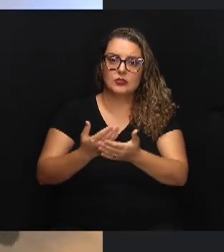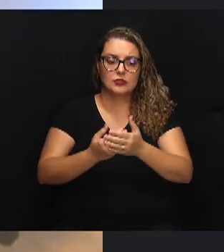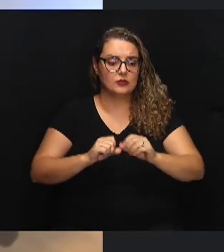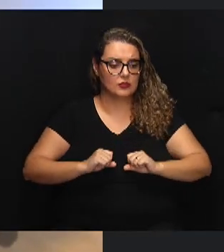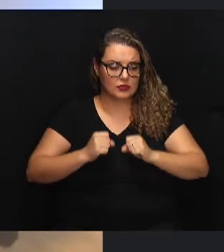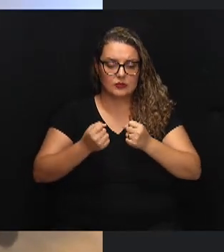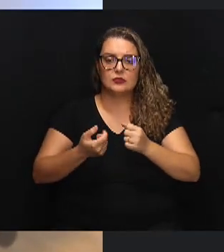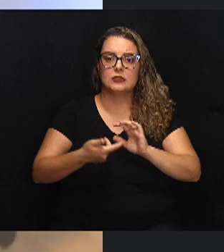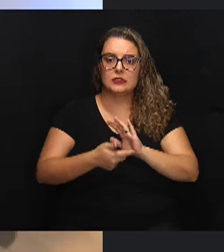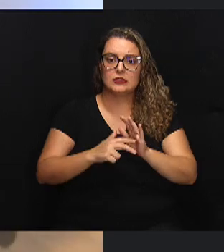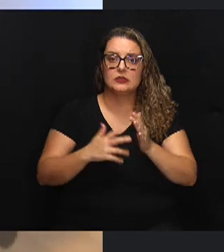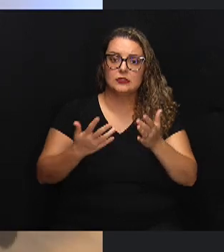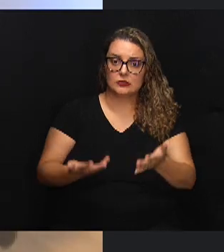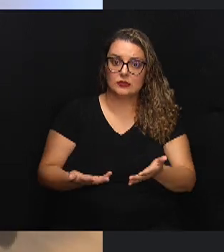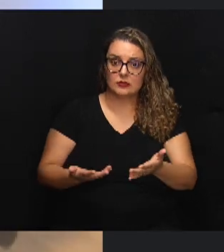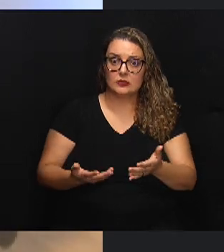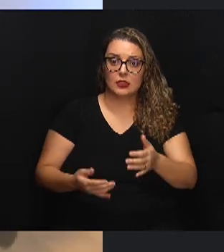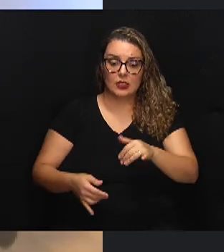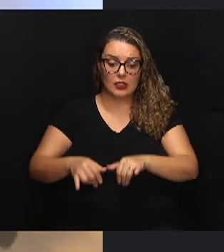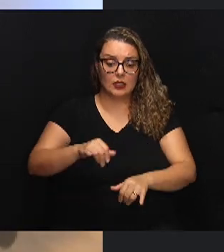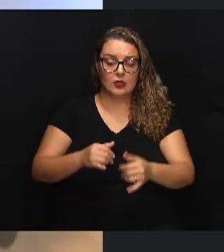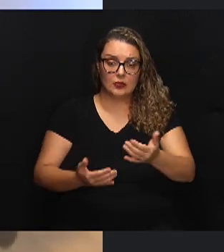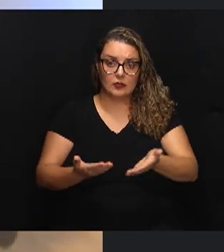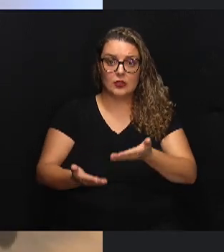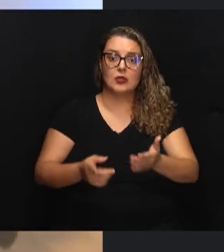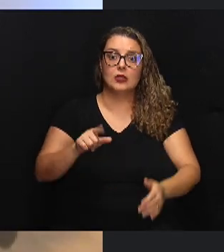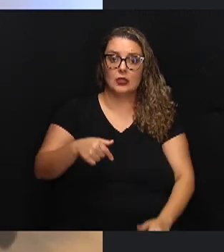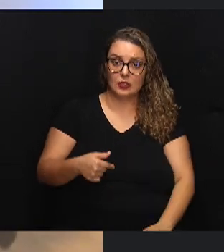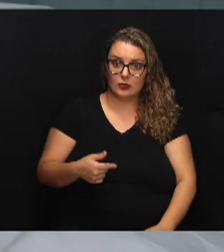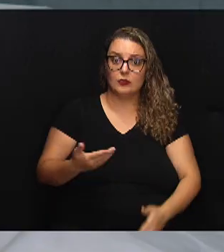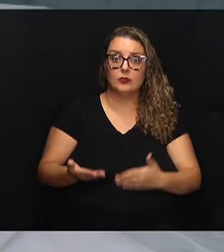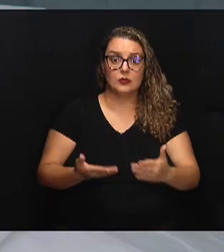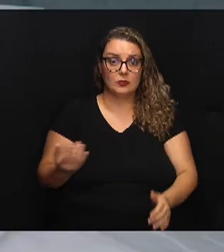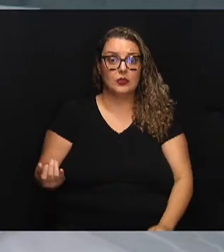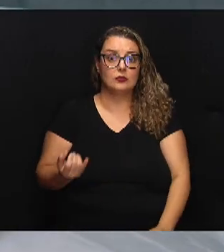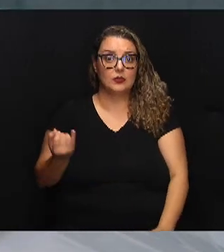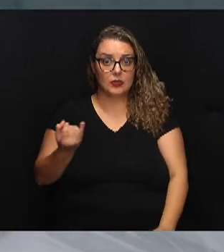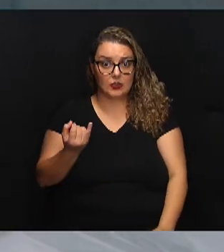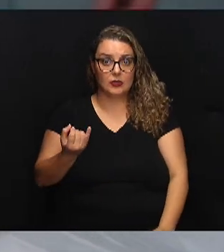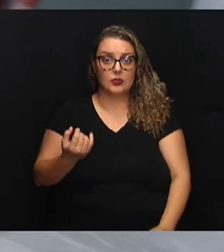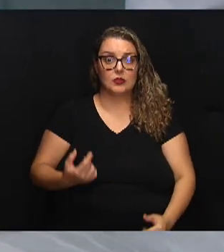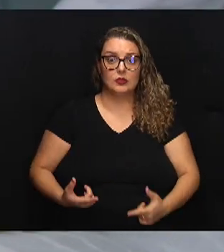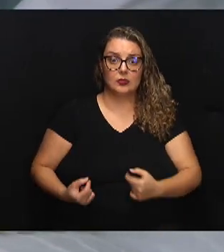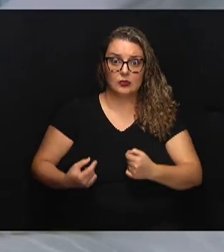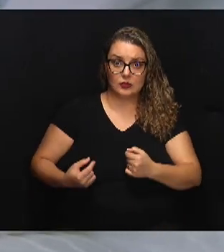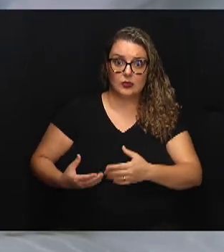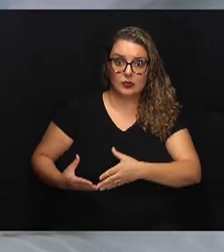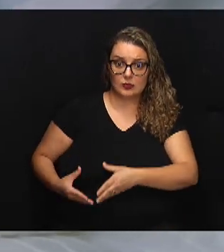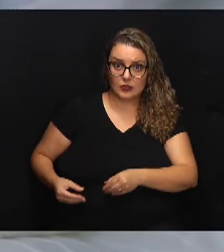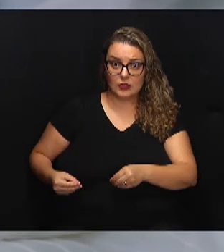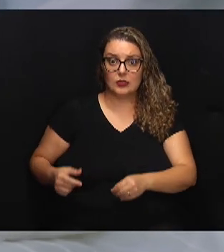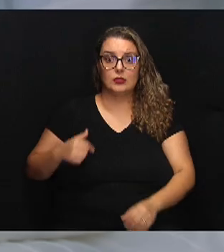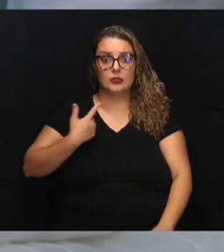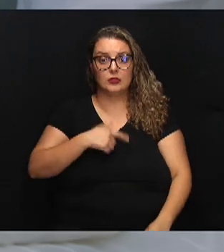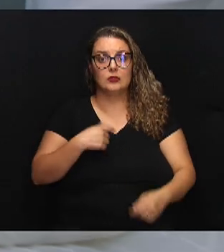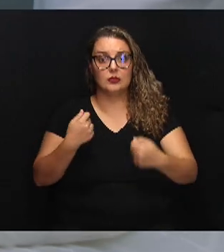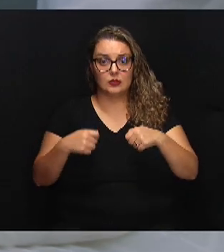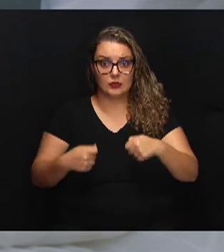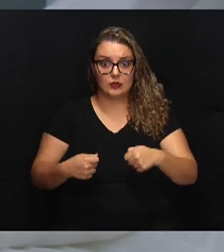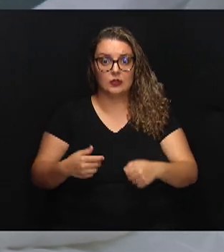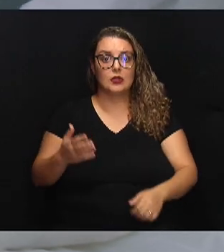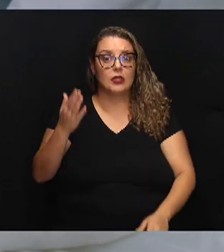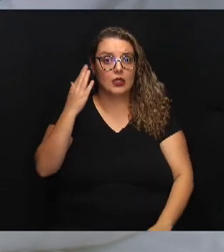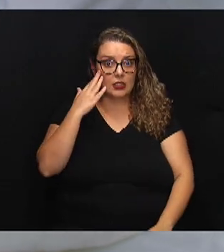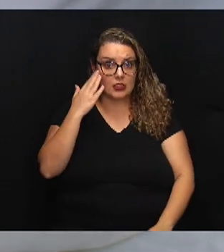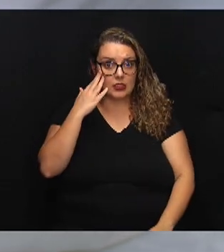nesse sentido. A quimioterapia ainda é um tratamento muito importante no câncer de pâncreas, então a gente precisa entender que